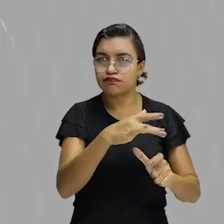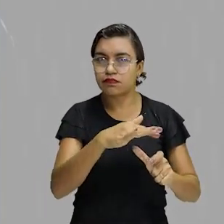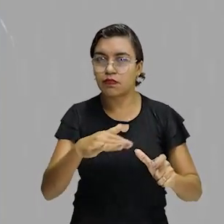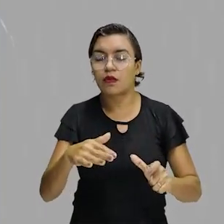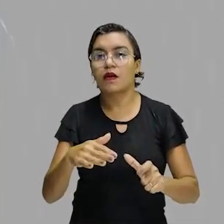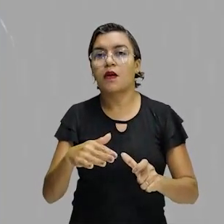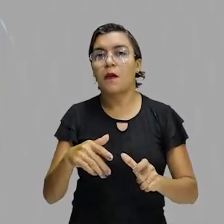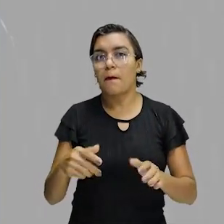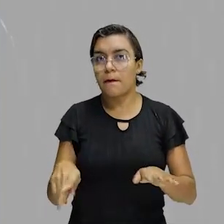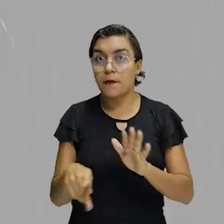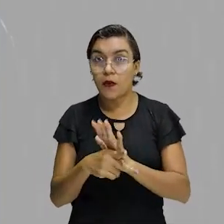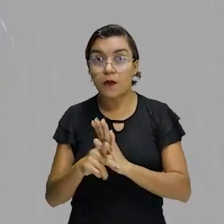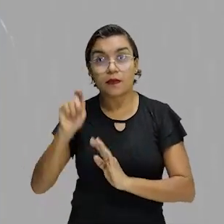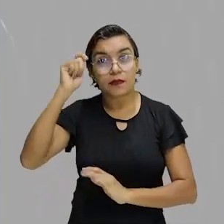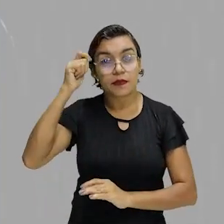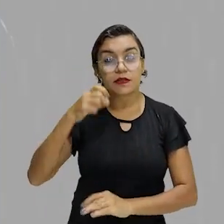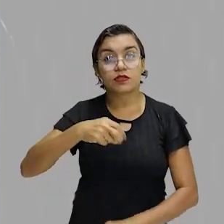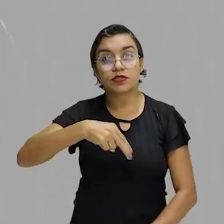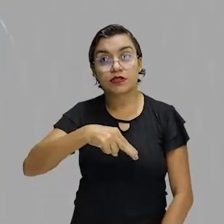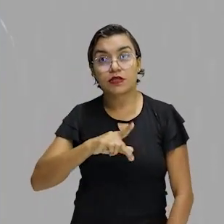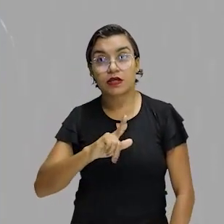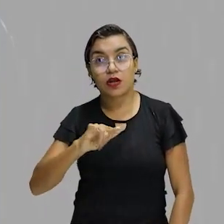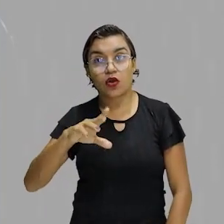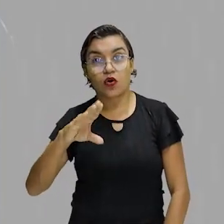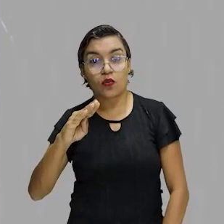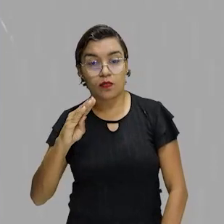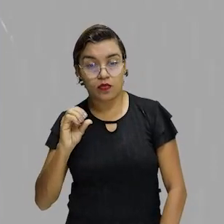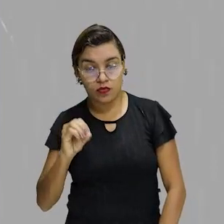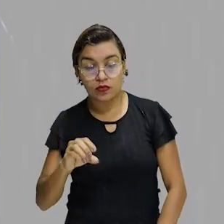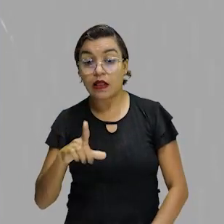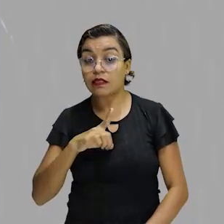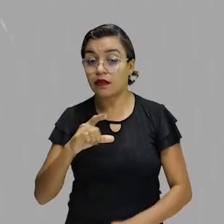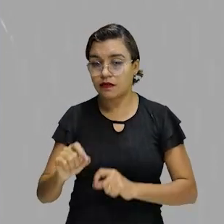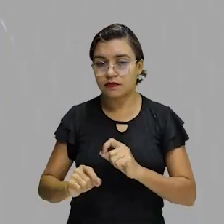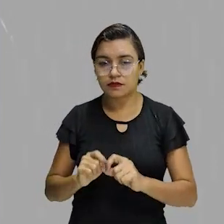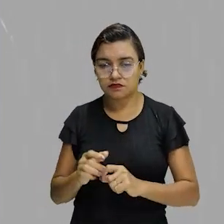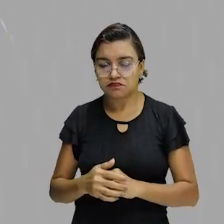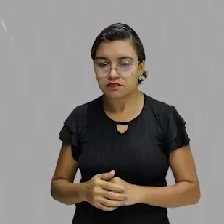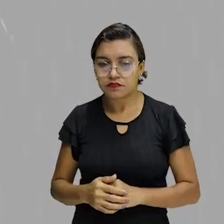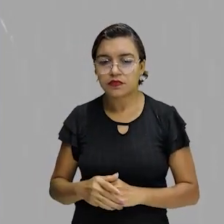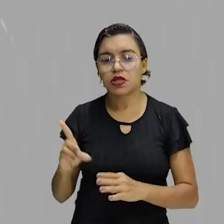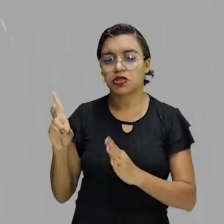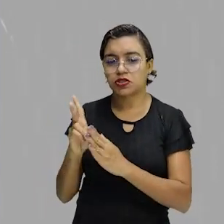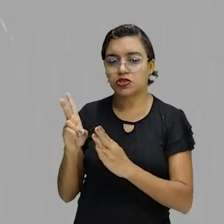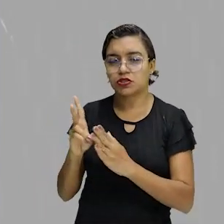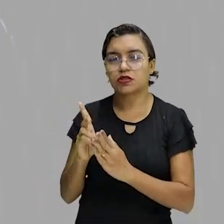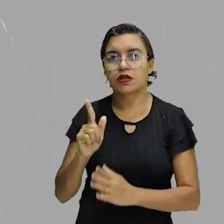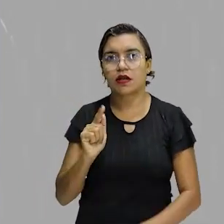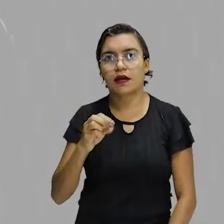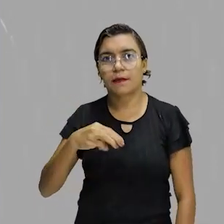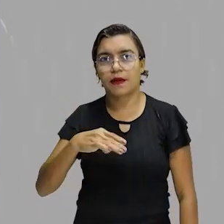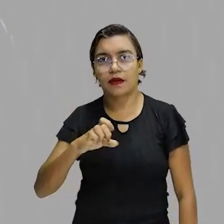várias reservas indígenas, de várias etnias diferentes. Então, a gente tem os índios Gamela, os índios